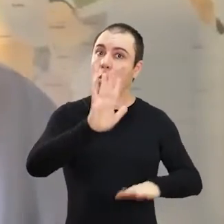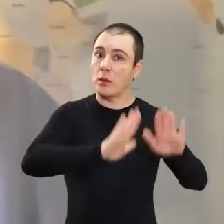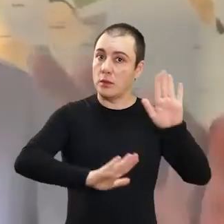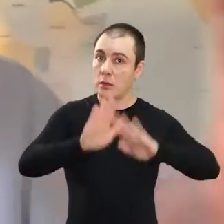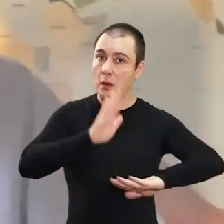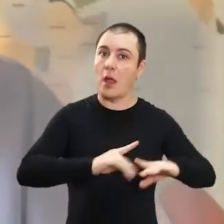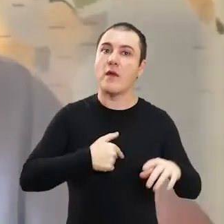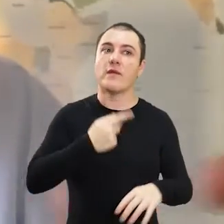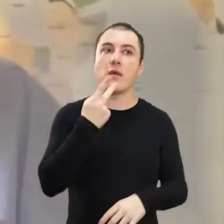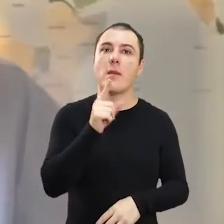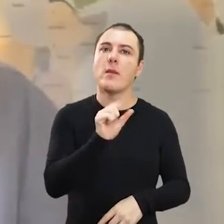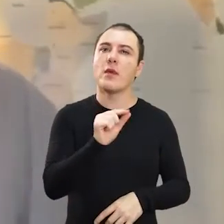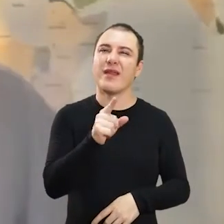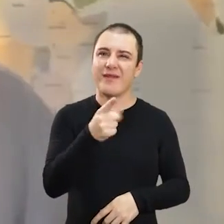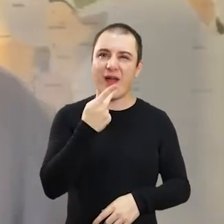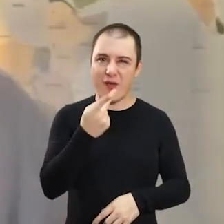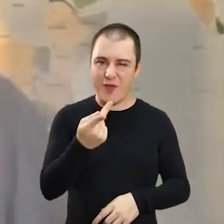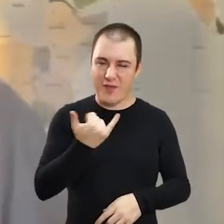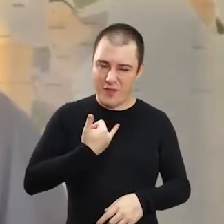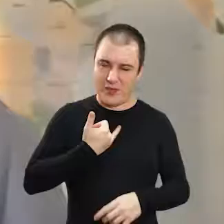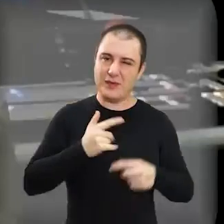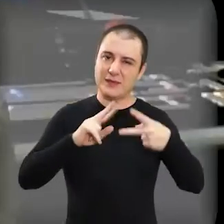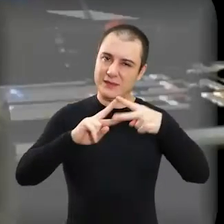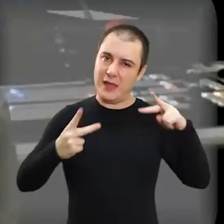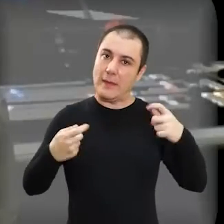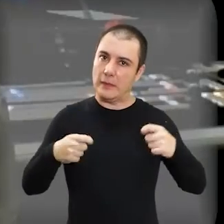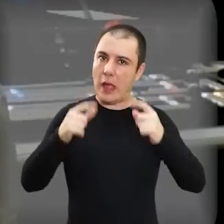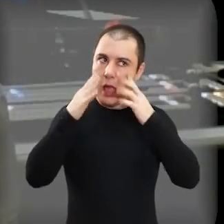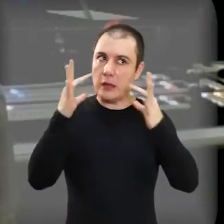aí, falando nessa questão que você abordou de genética.